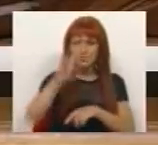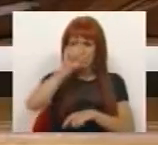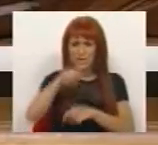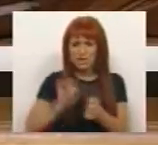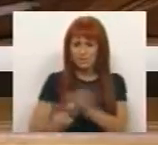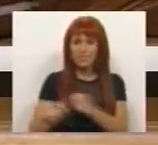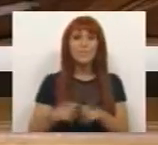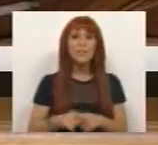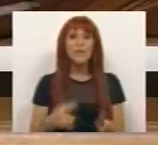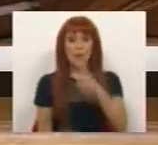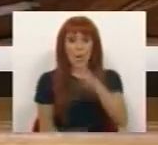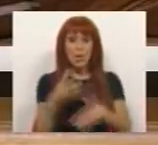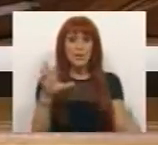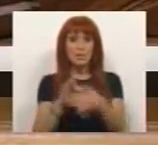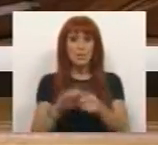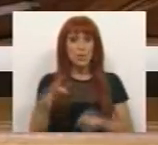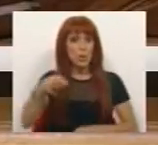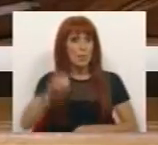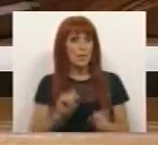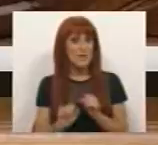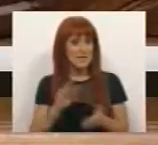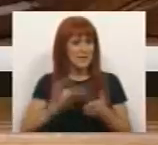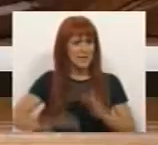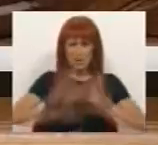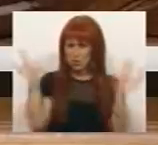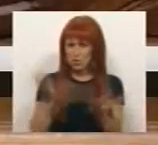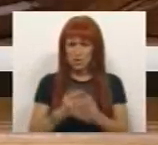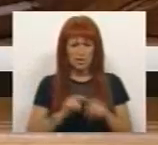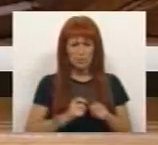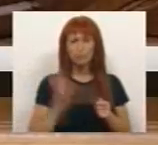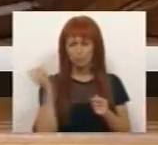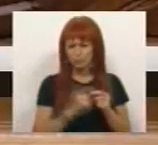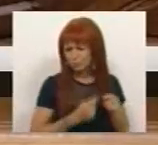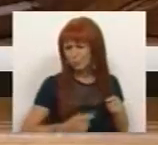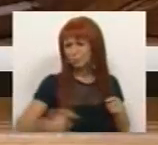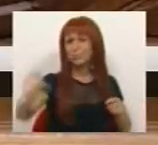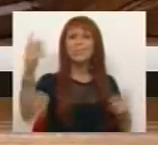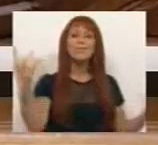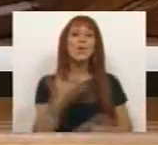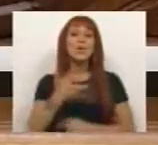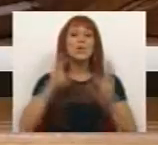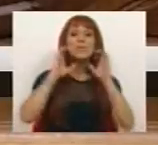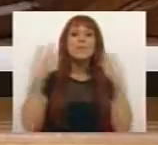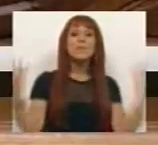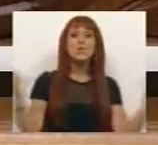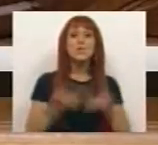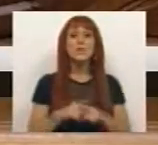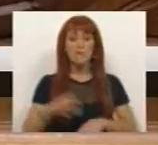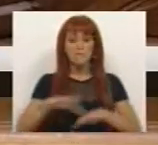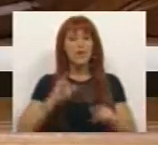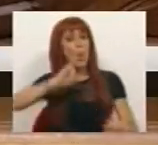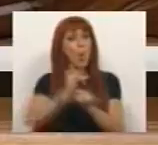fascista. Cofundador do Partido Socialista e seu secretário-geral durante um largo período de tempo, o Dr. Mário Soares